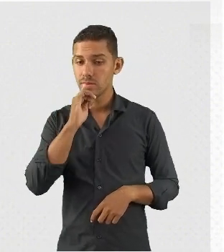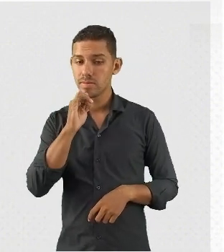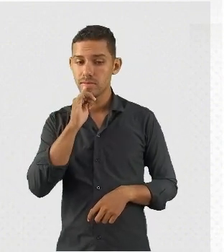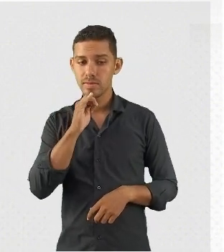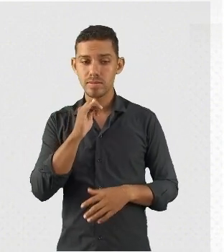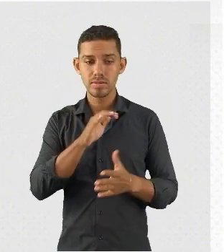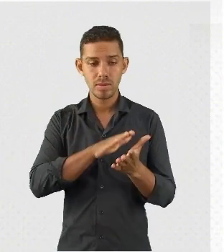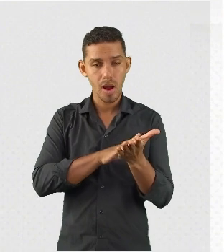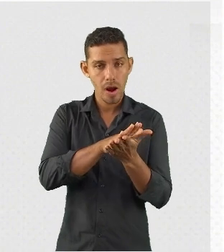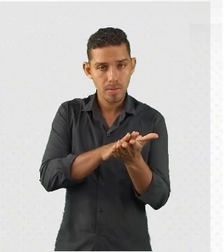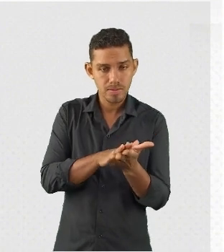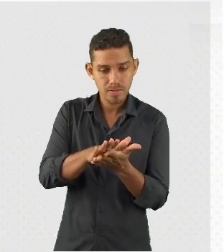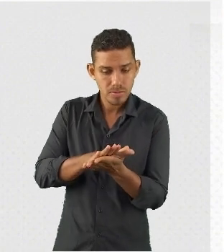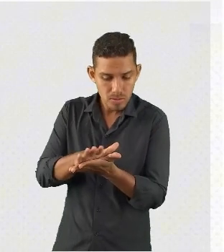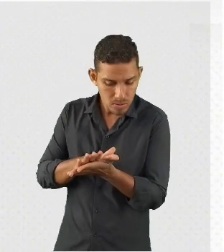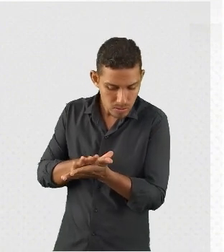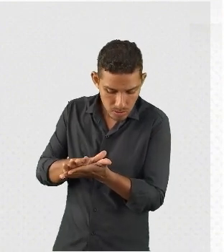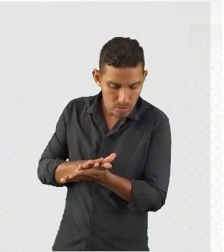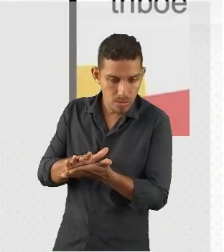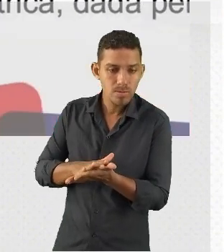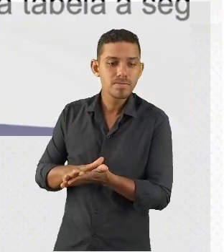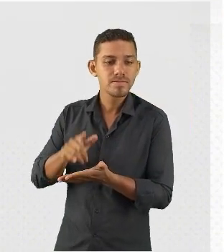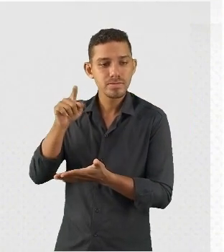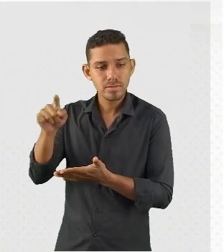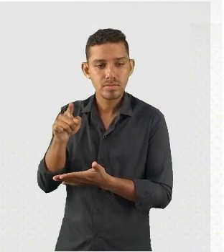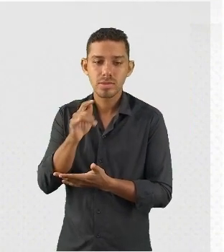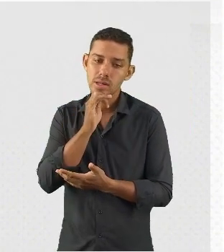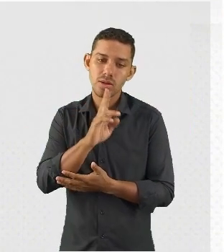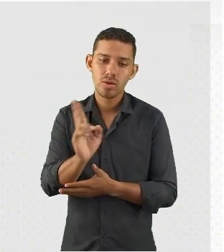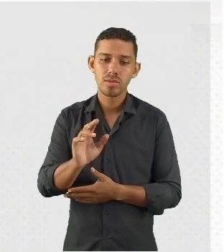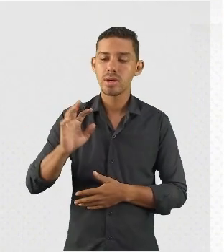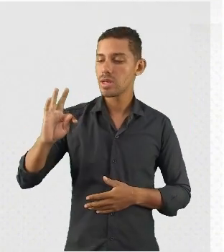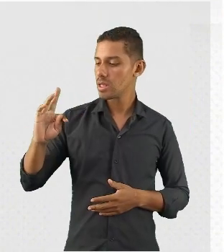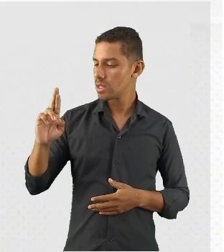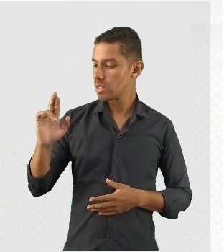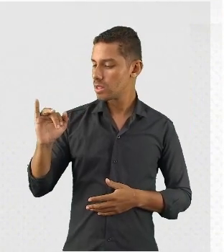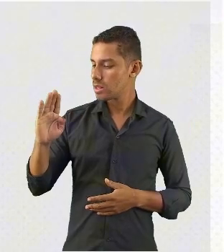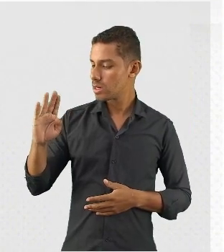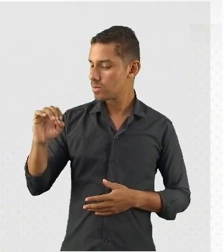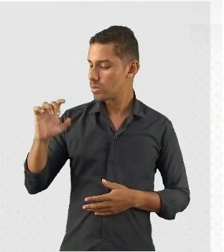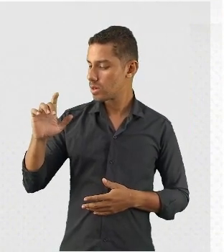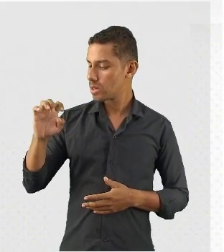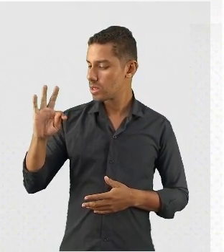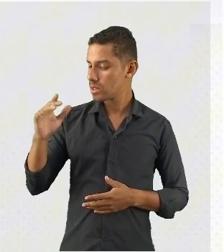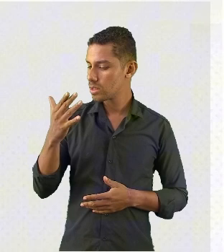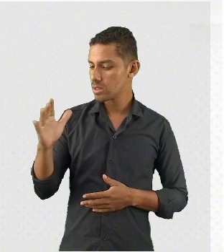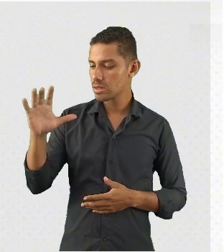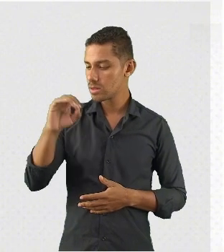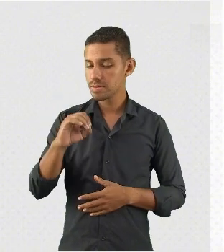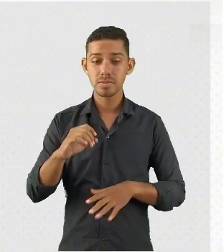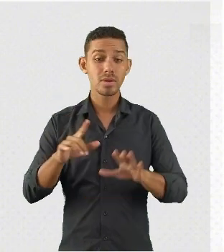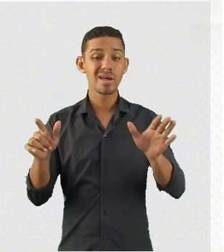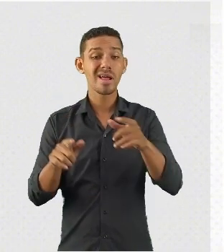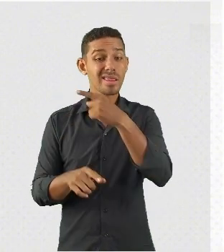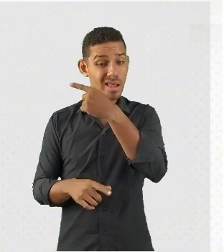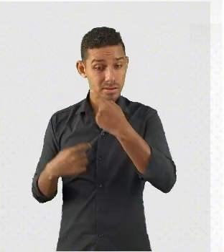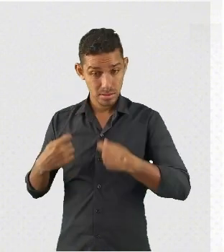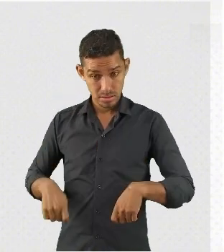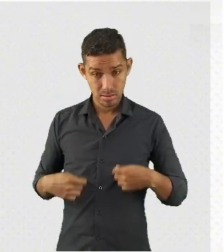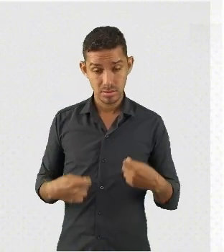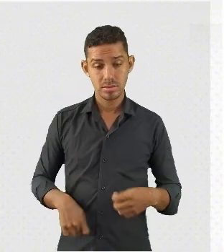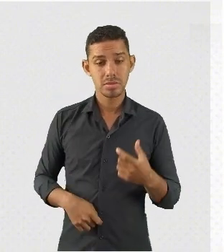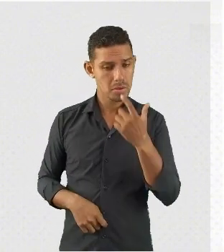outro, que é também chamado de triboeletrização. Certo? Nesse processo, teremos a passagem